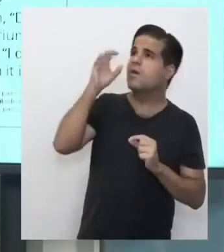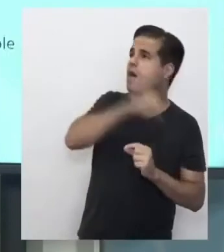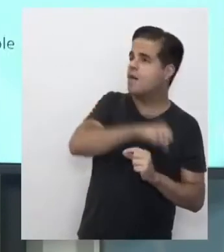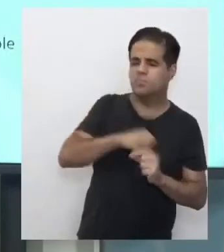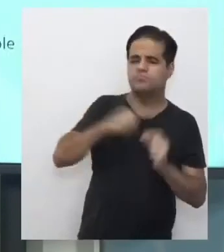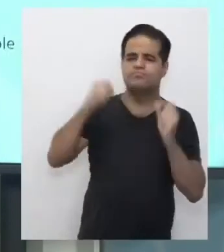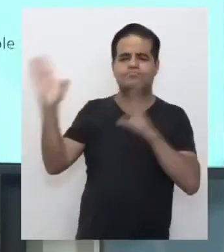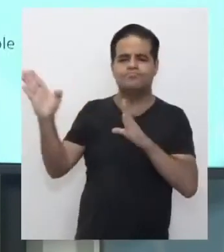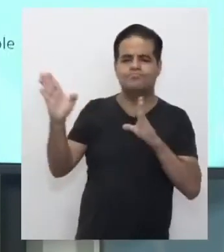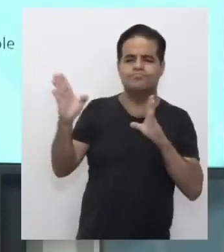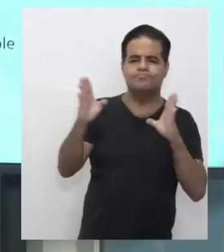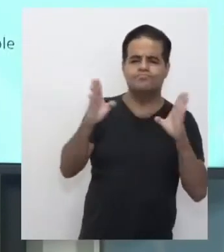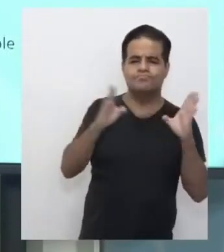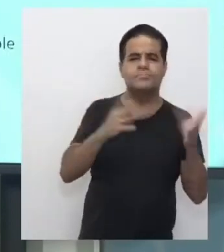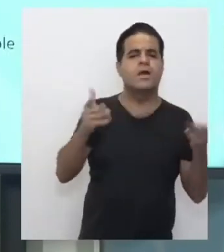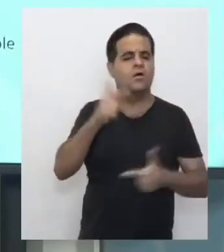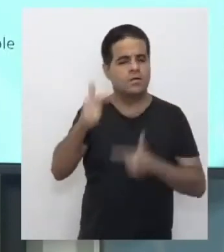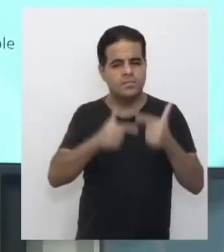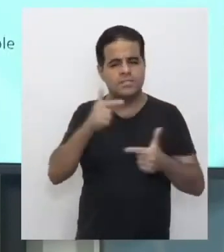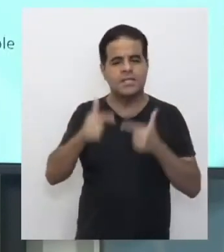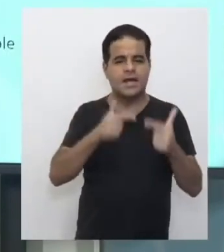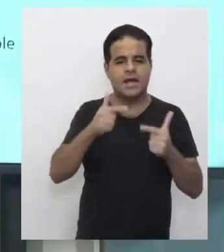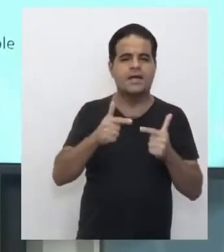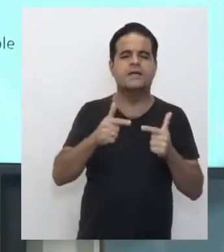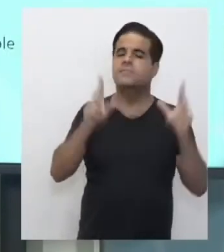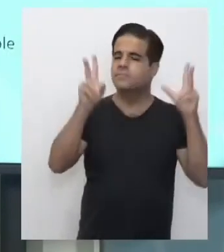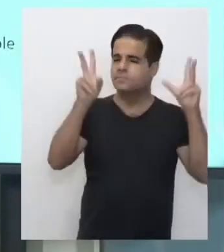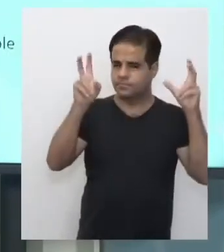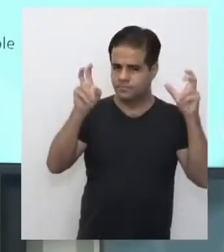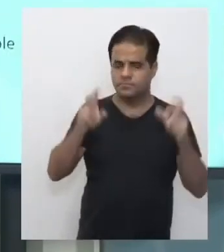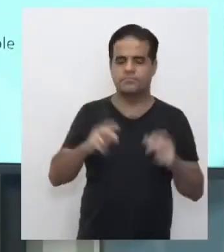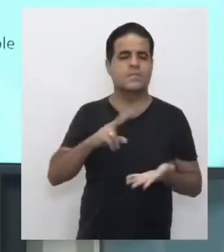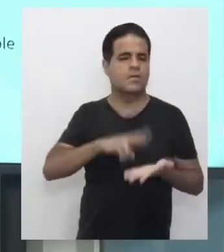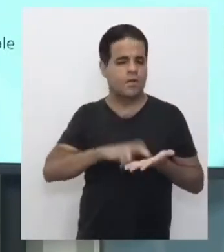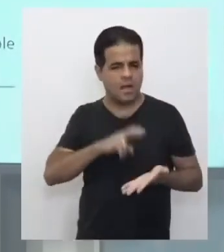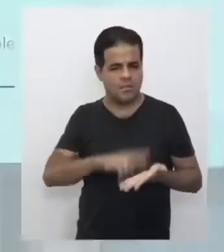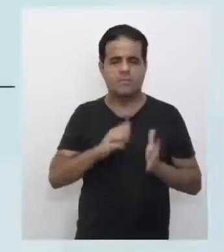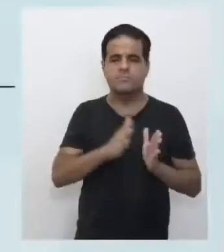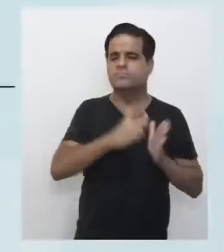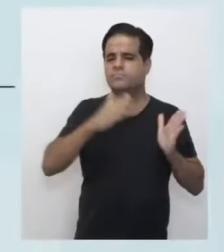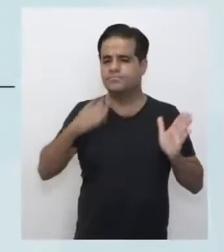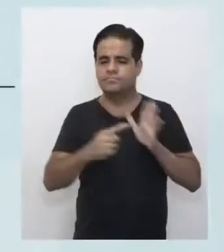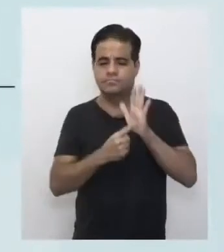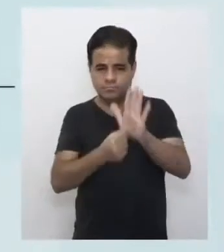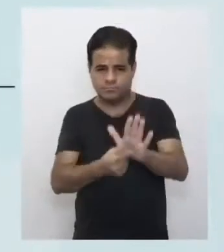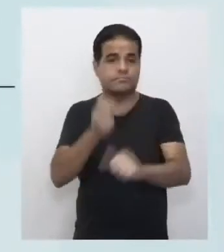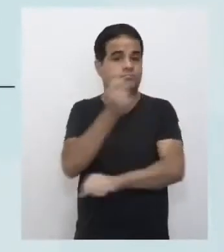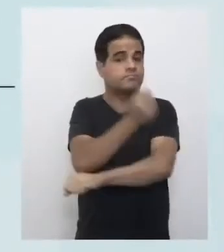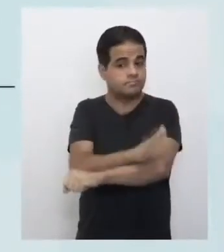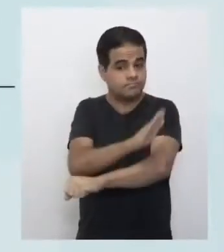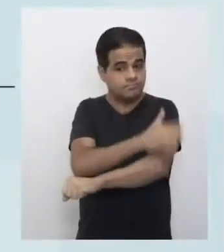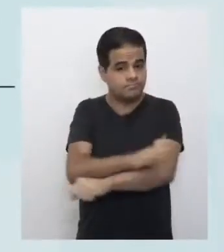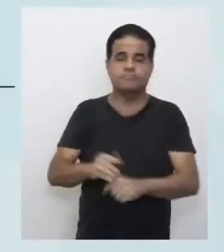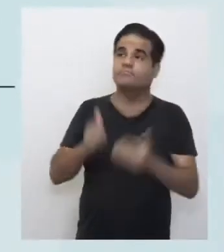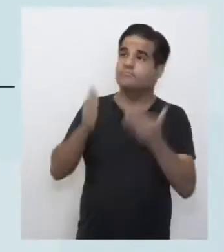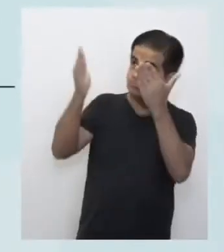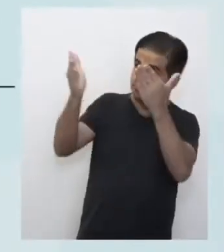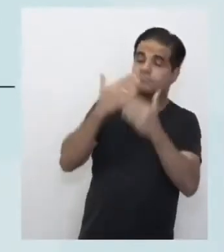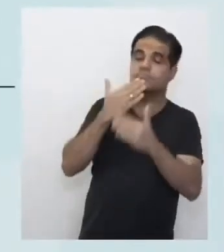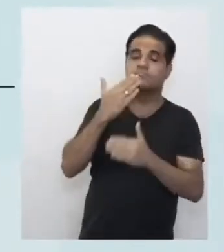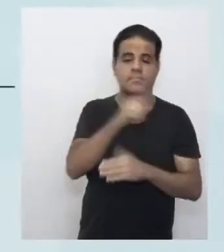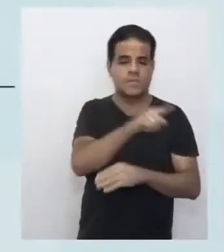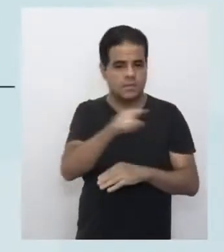texto e agora a gente vai trabalhar um pouquinho de vocabulary, vocabulário. Então a gente vai aparecer um exercício para vocês na tela, que está pedindo para